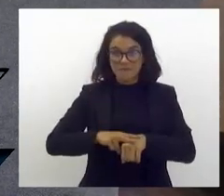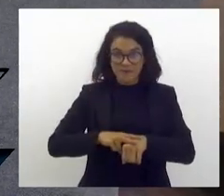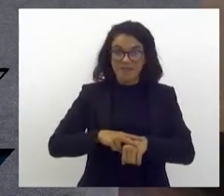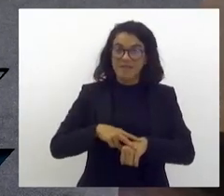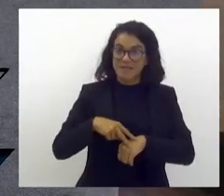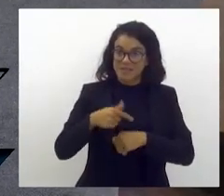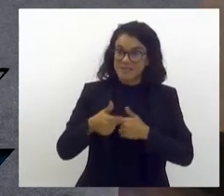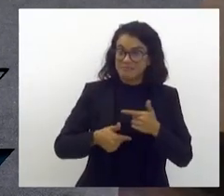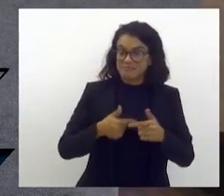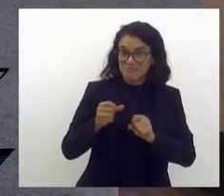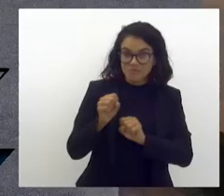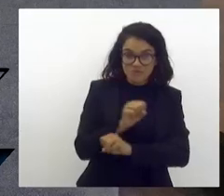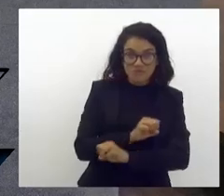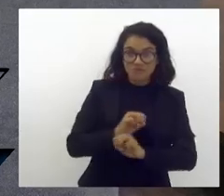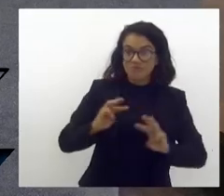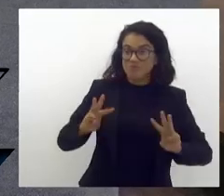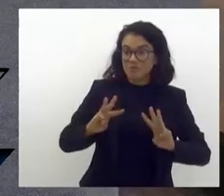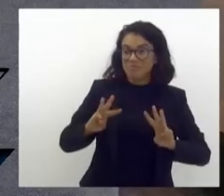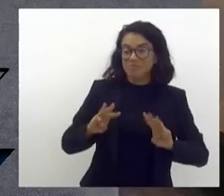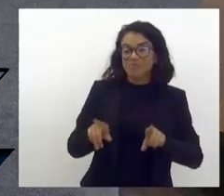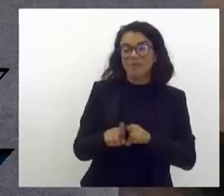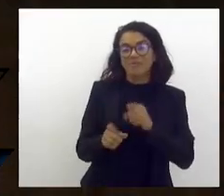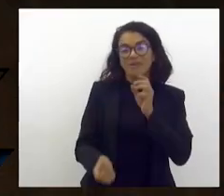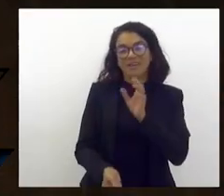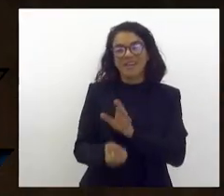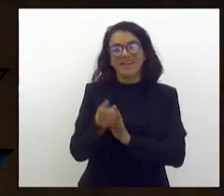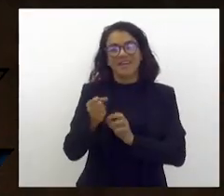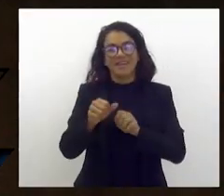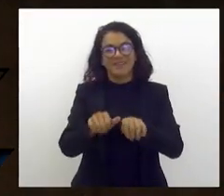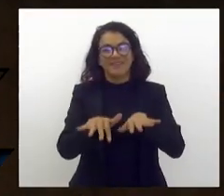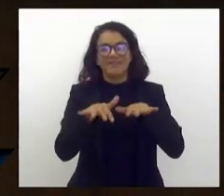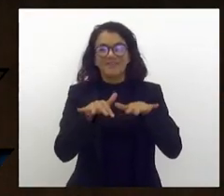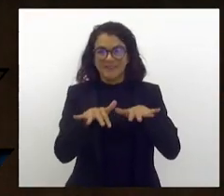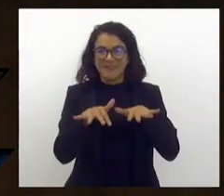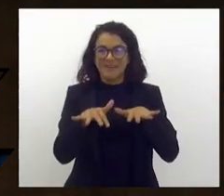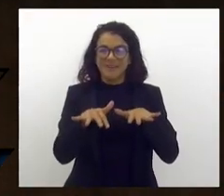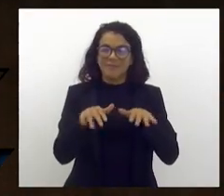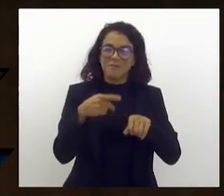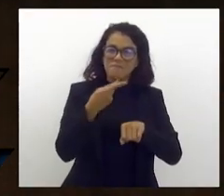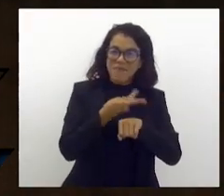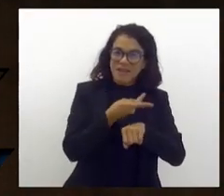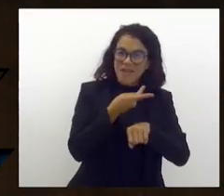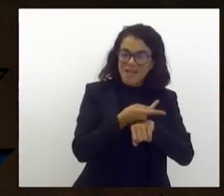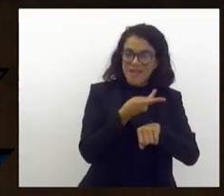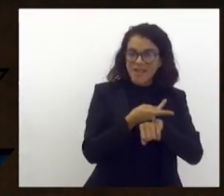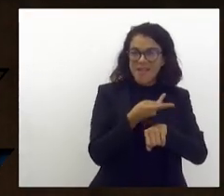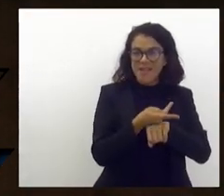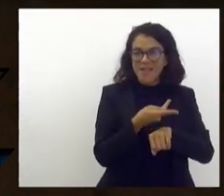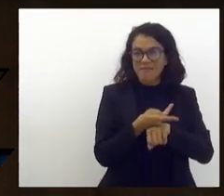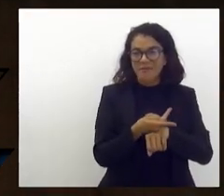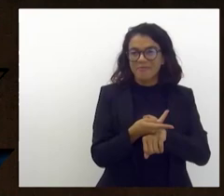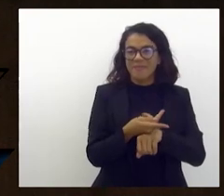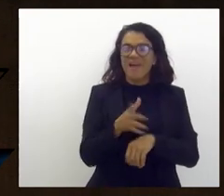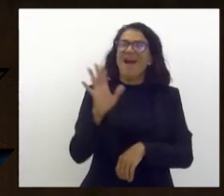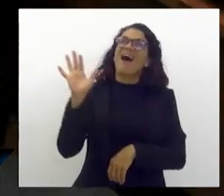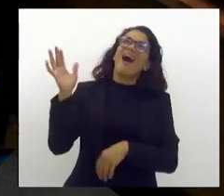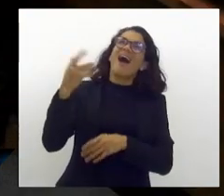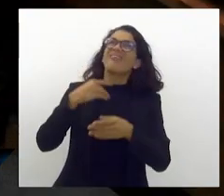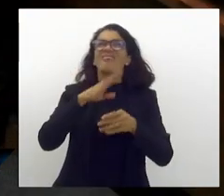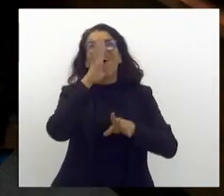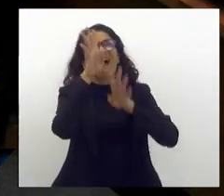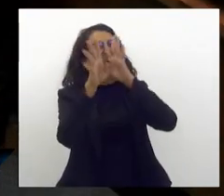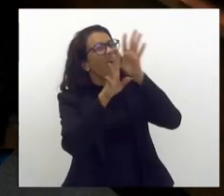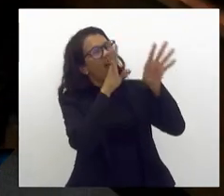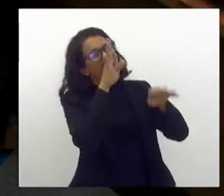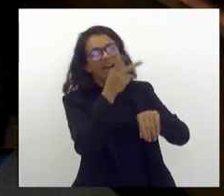show e criando aqui no Parlamento prêmios, mas no mesmo dia que ficava criando prêmio,